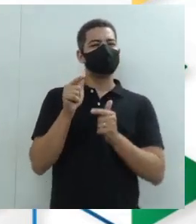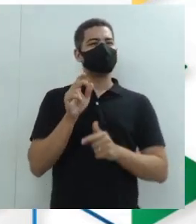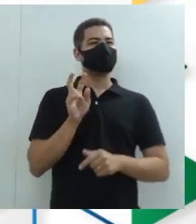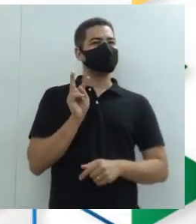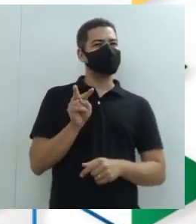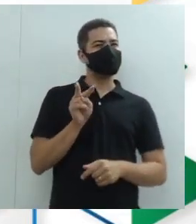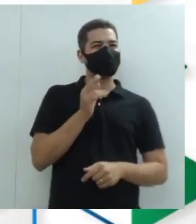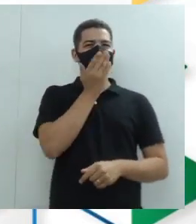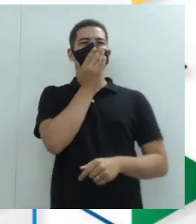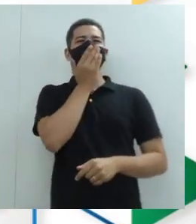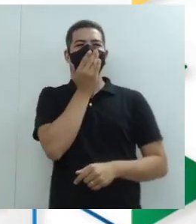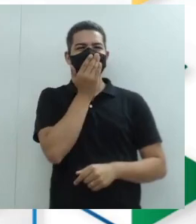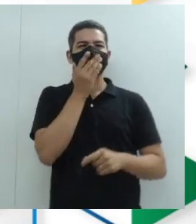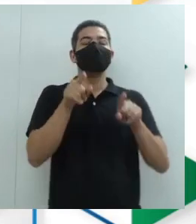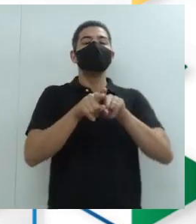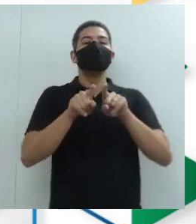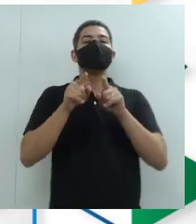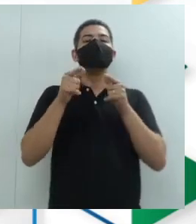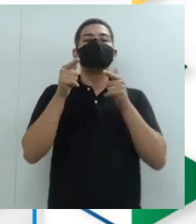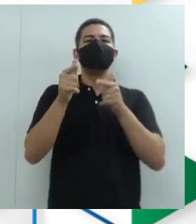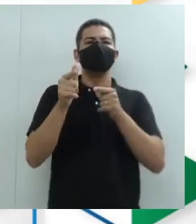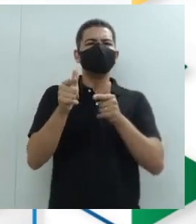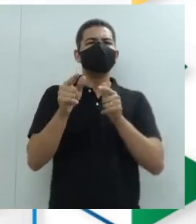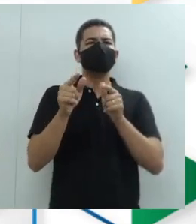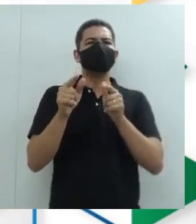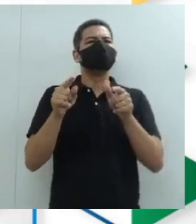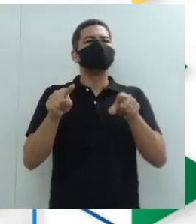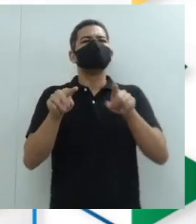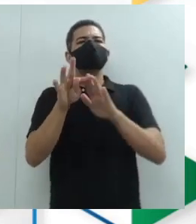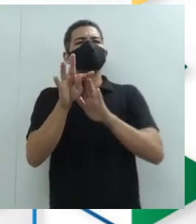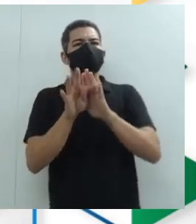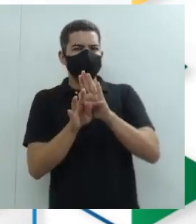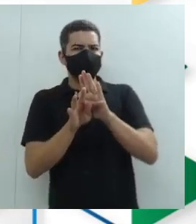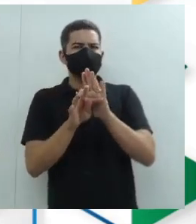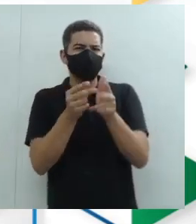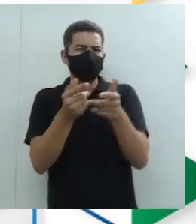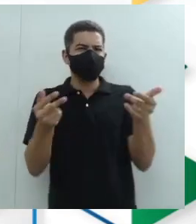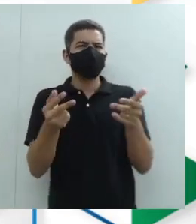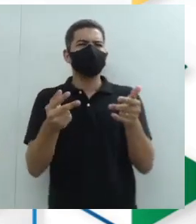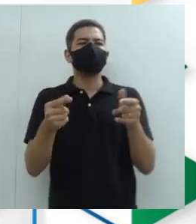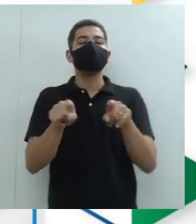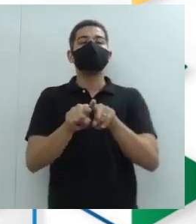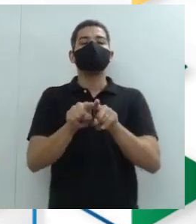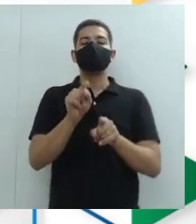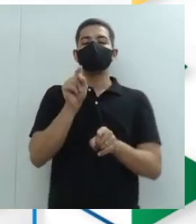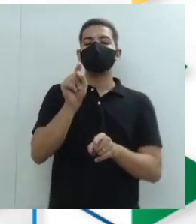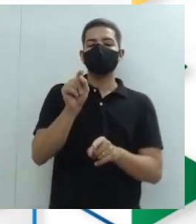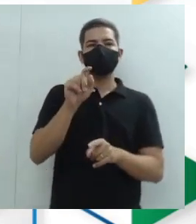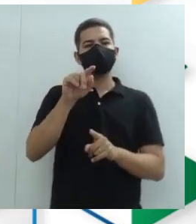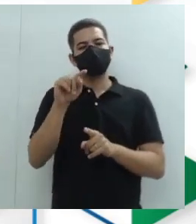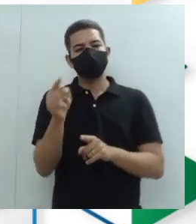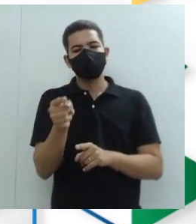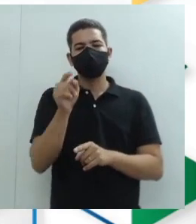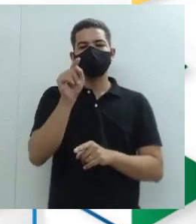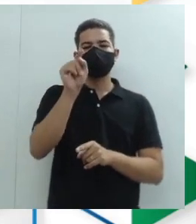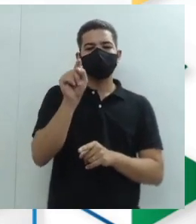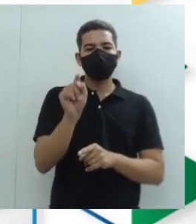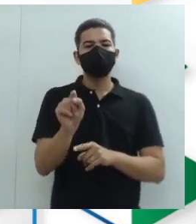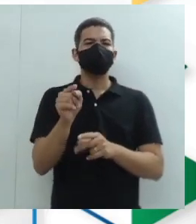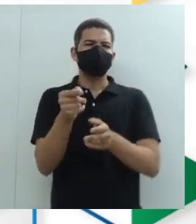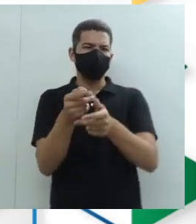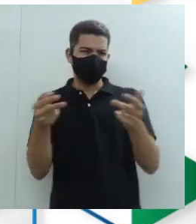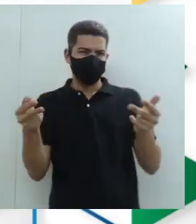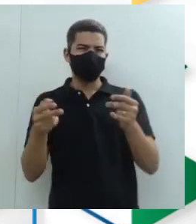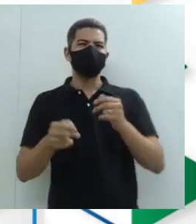em textos multissemióticos. Vamos também trabalhar a pontuação como um recurso